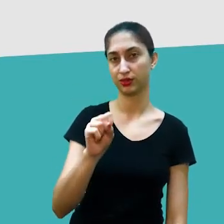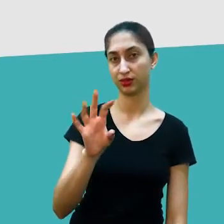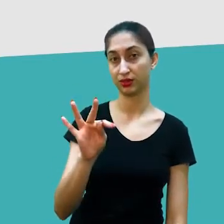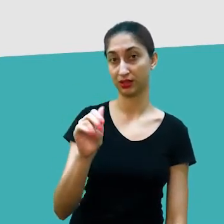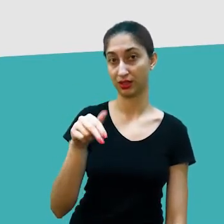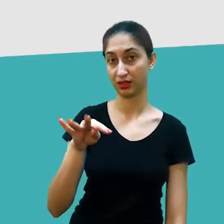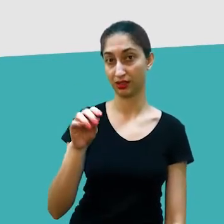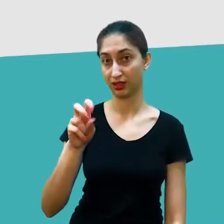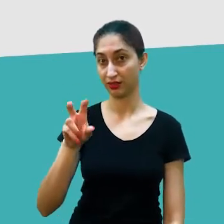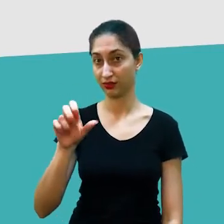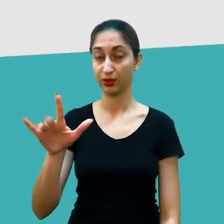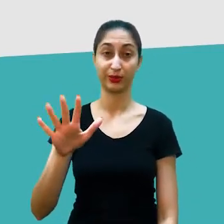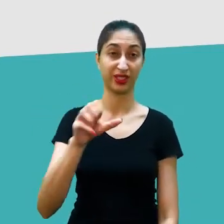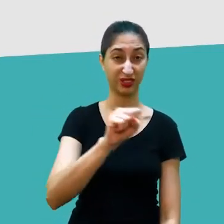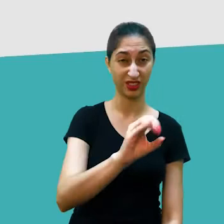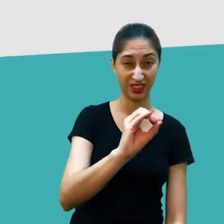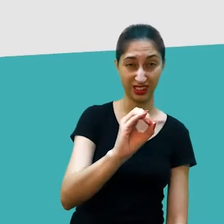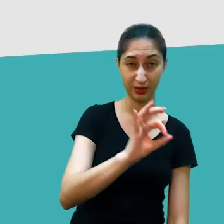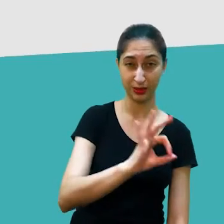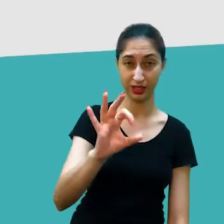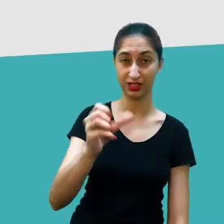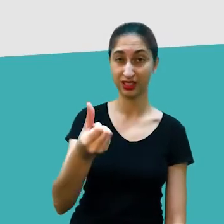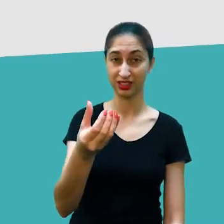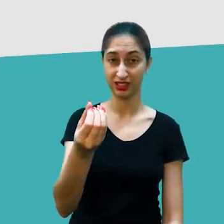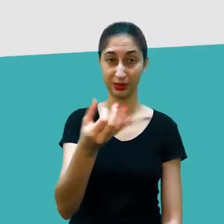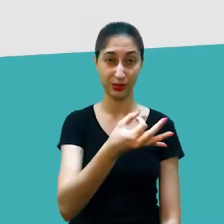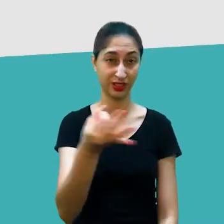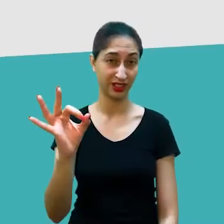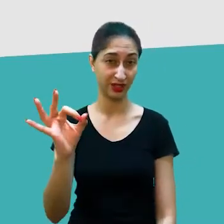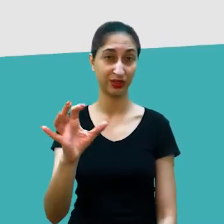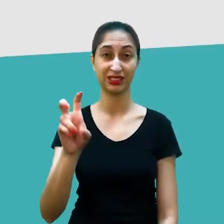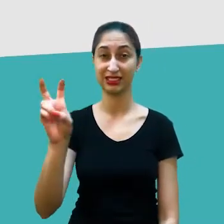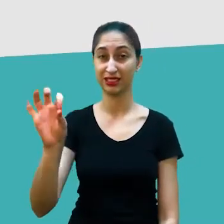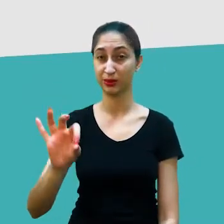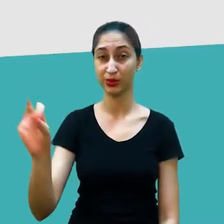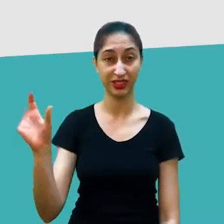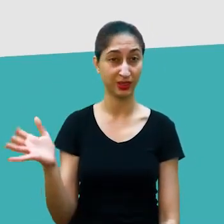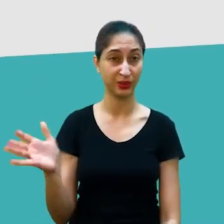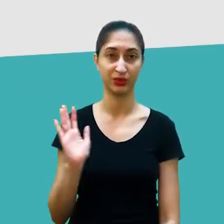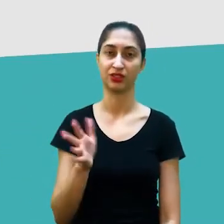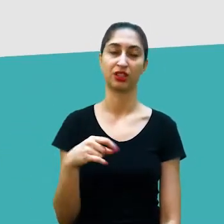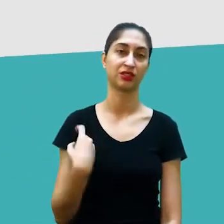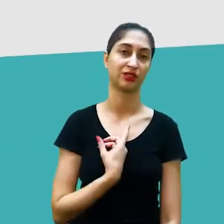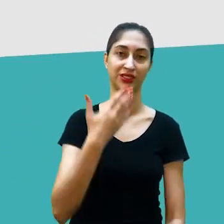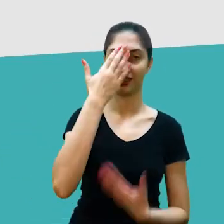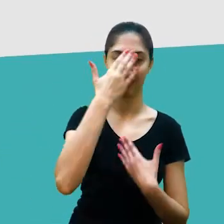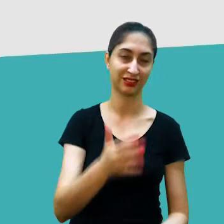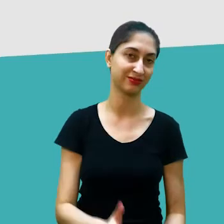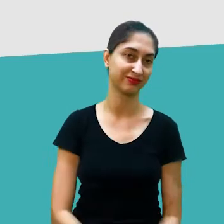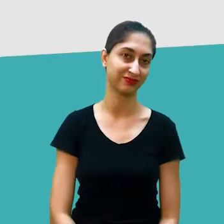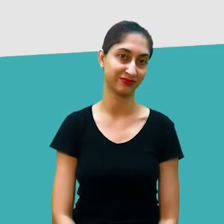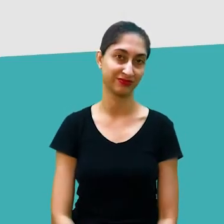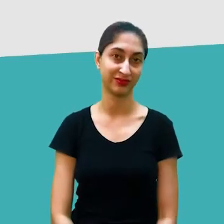você for 80%, se você for 60%, e se nesse primeiro momento você for 5%, a gente já vai agradecer,